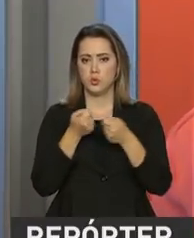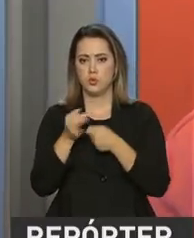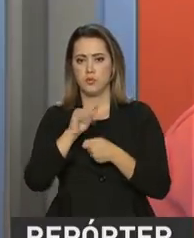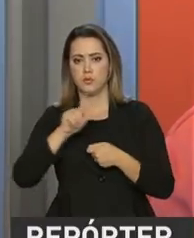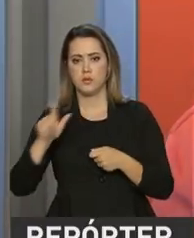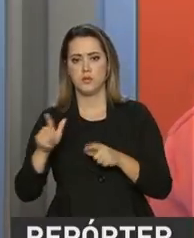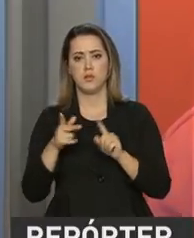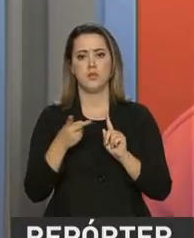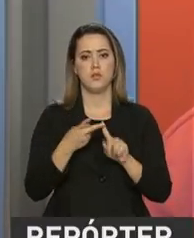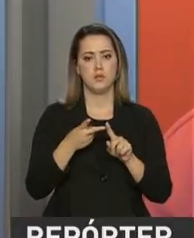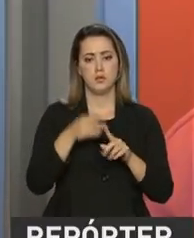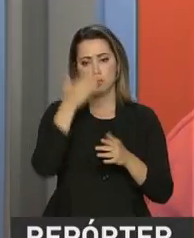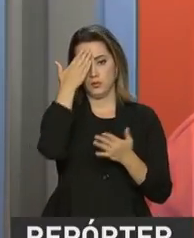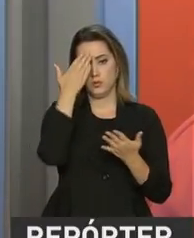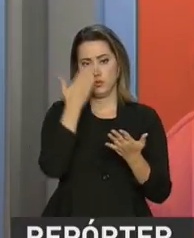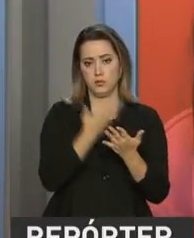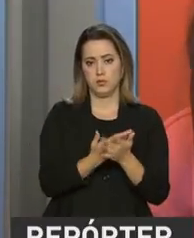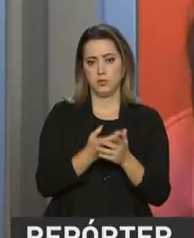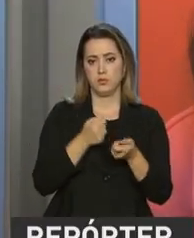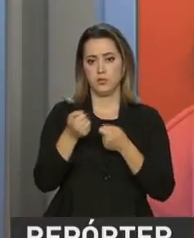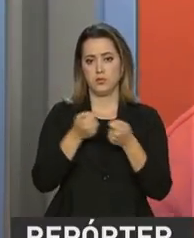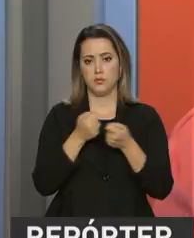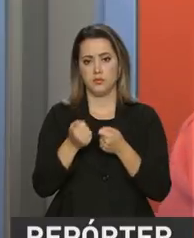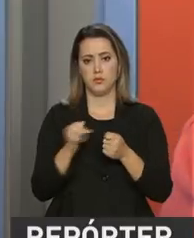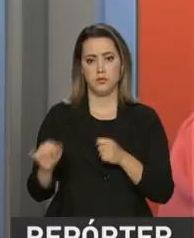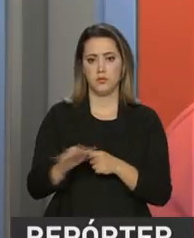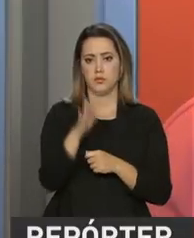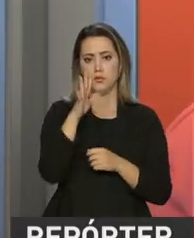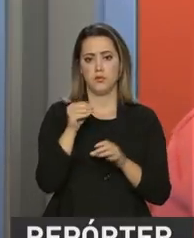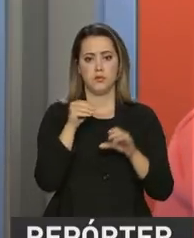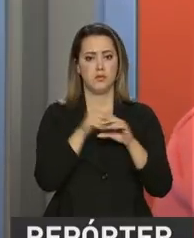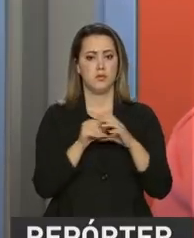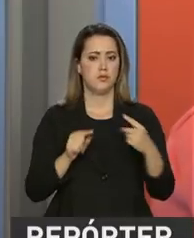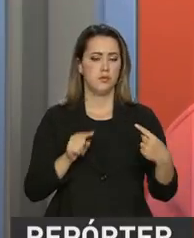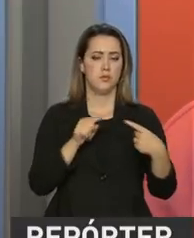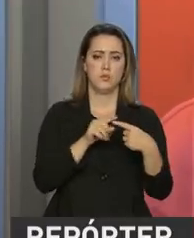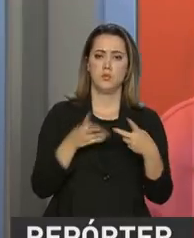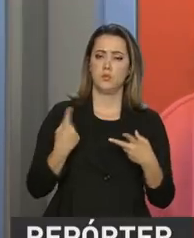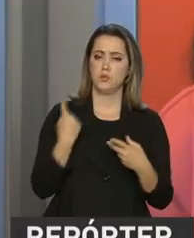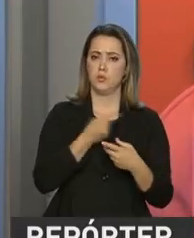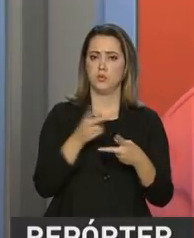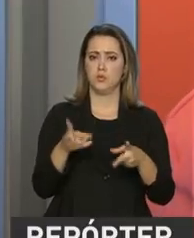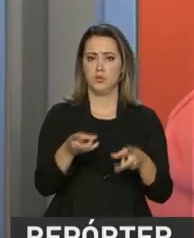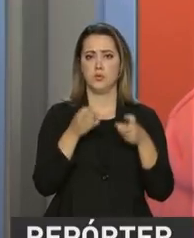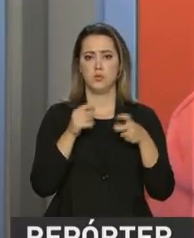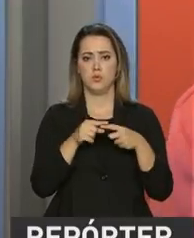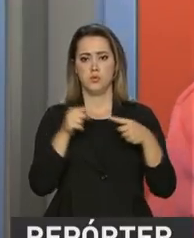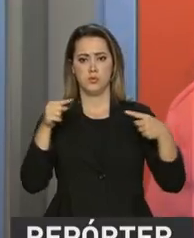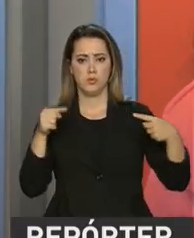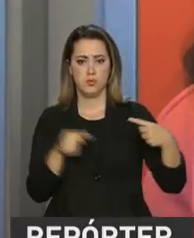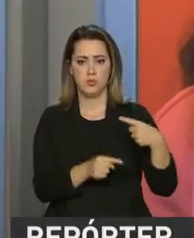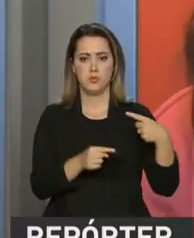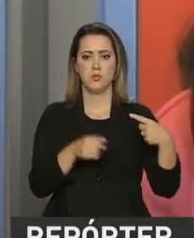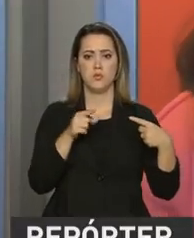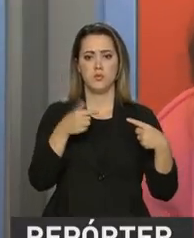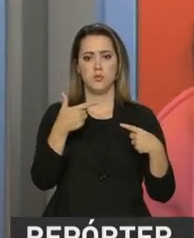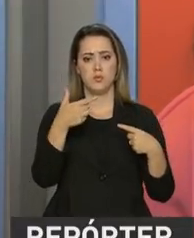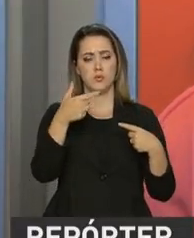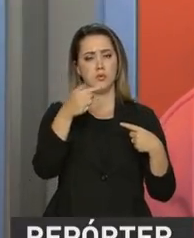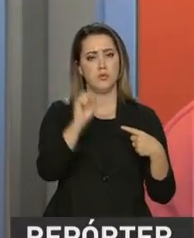e confiança e descontroladas inflação dentro da meta nas expectativas de inflação abaixo da meta inclusive em